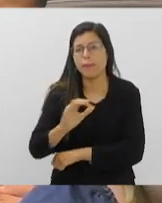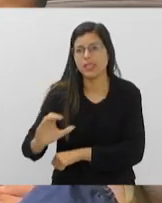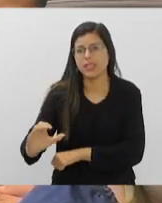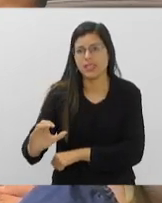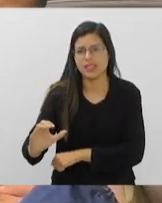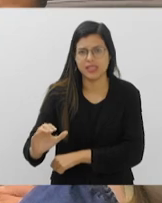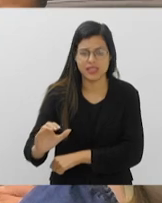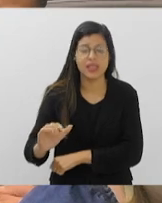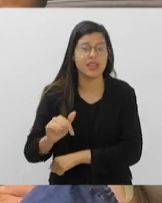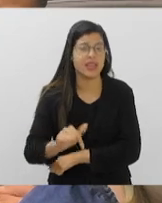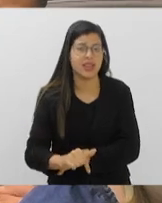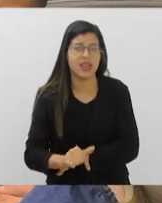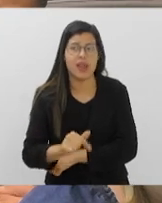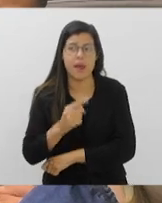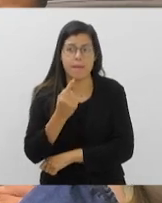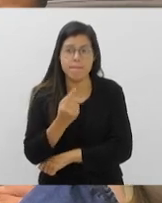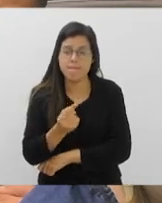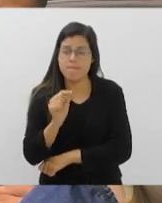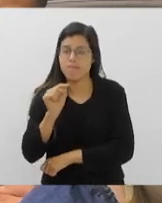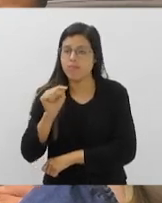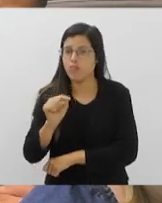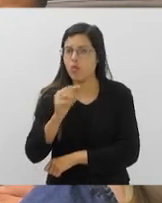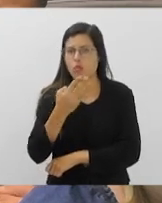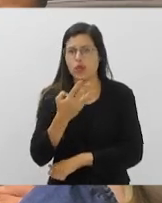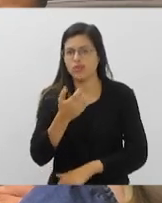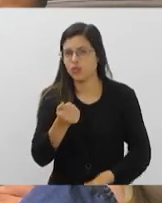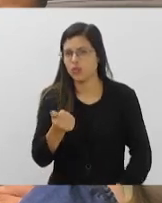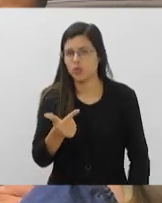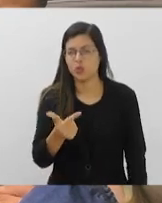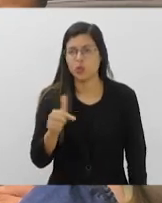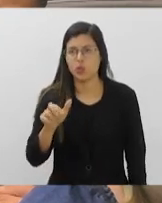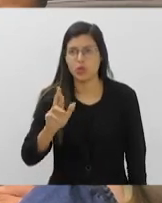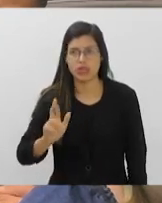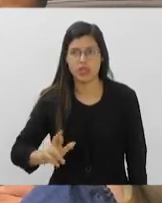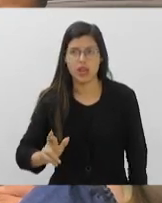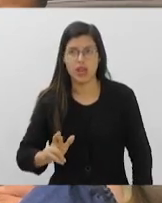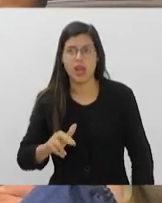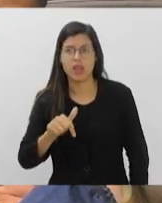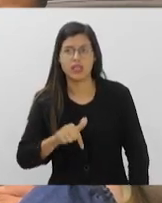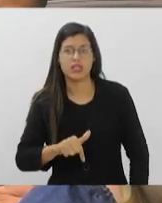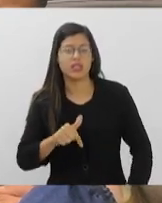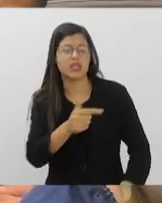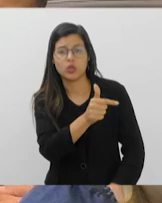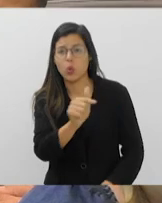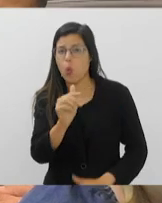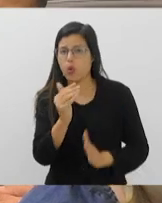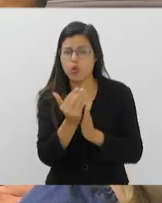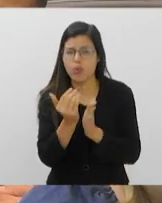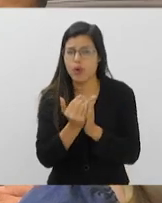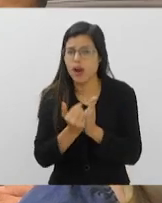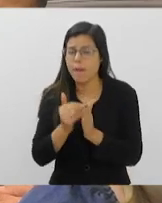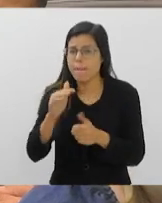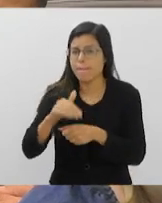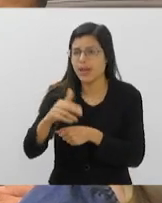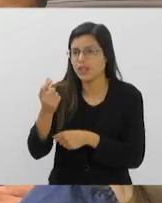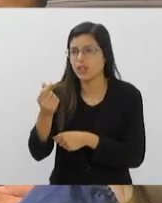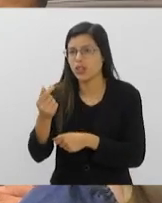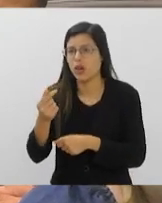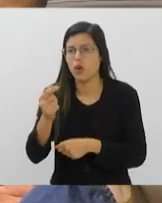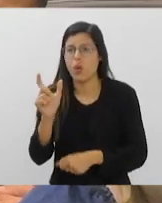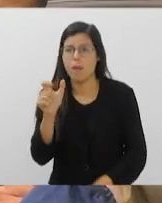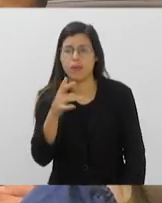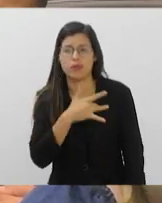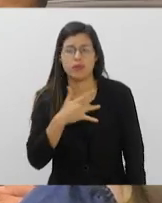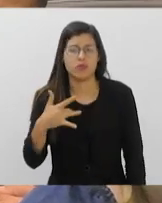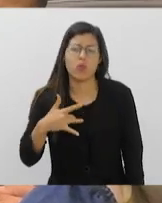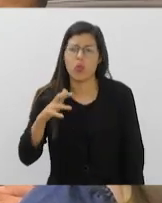prestação continuada é 1412 e o lar para mim recebe muito mais recurso do que o próprio BPC e um plano de saúde hoje não é menos do que